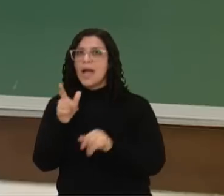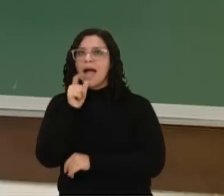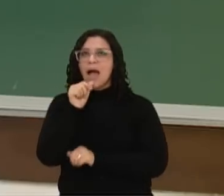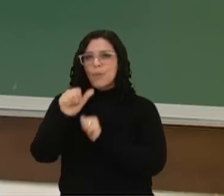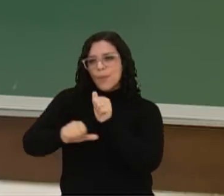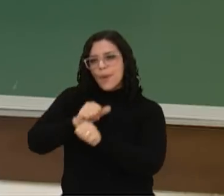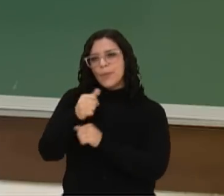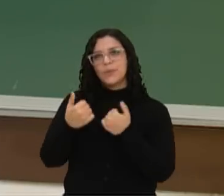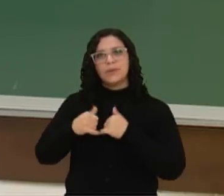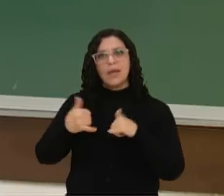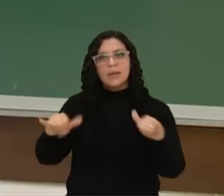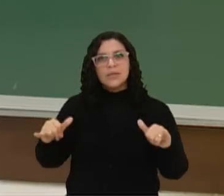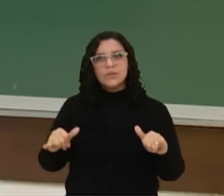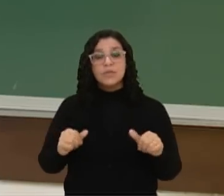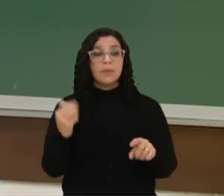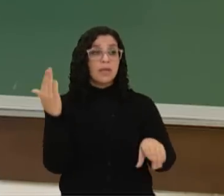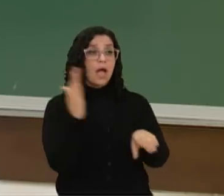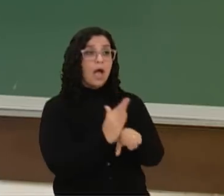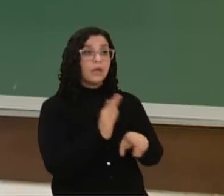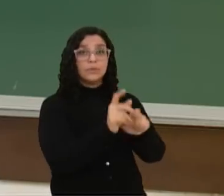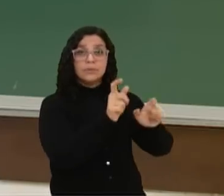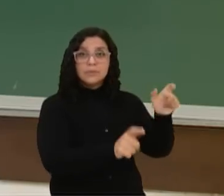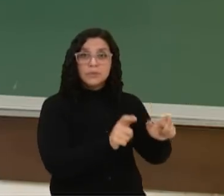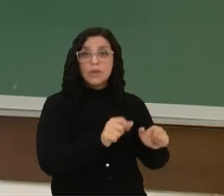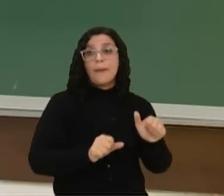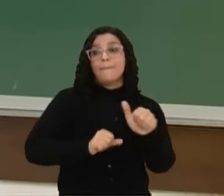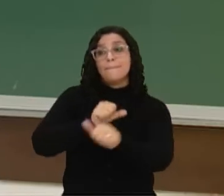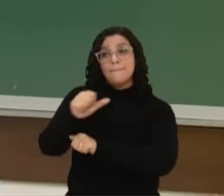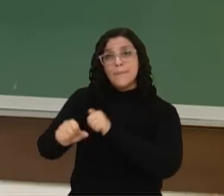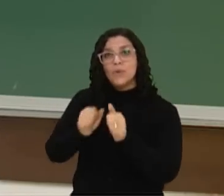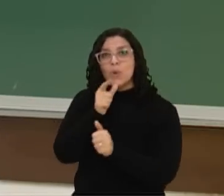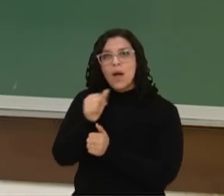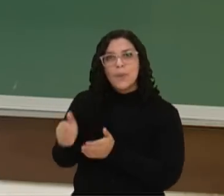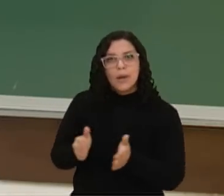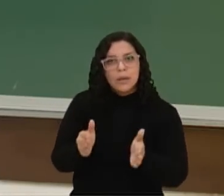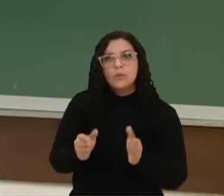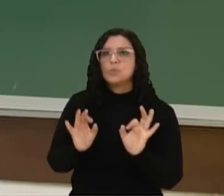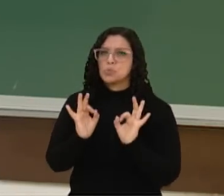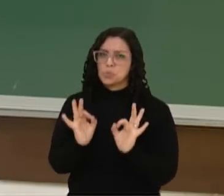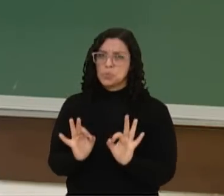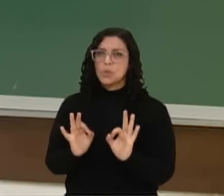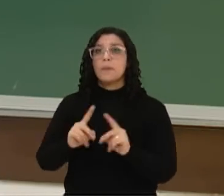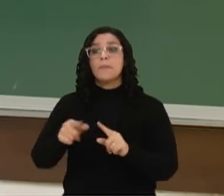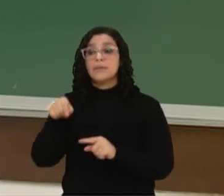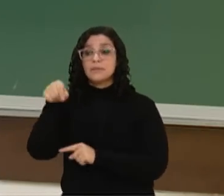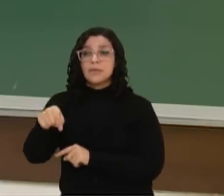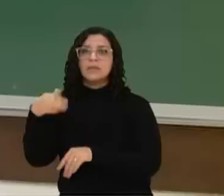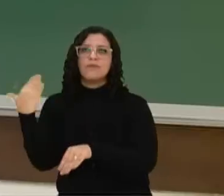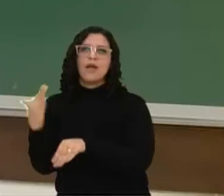pessoas, né? Ela vai causar um impacto ambiental, uma mudança naquele meio natural? Sim, mas